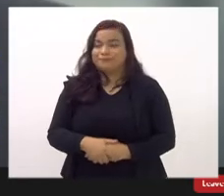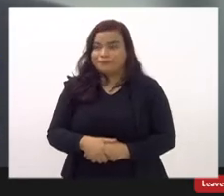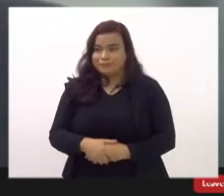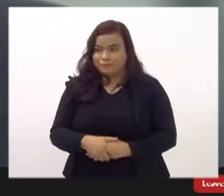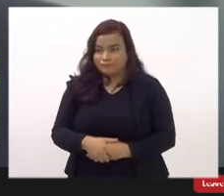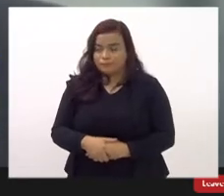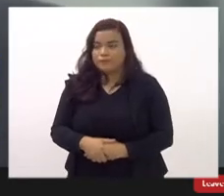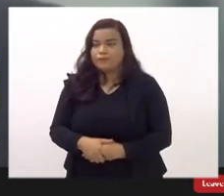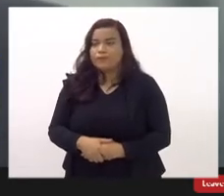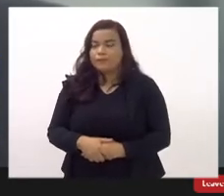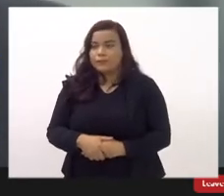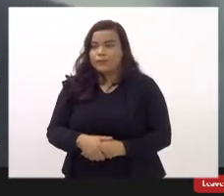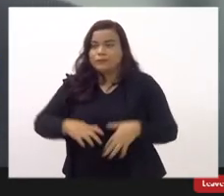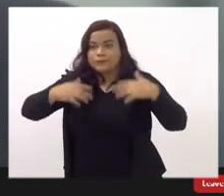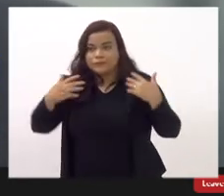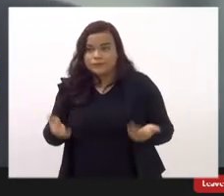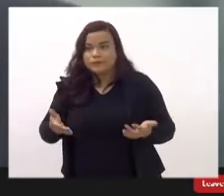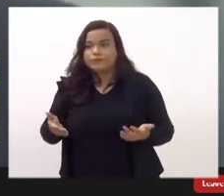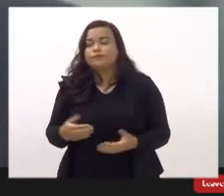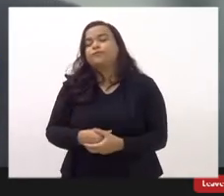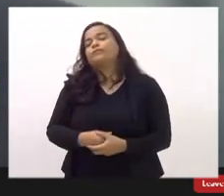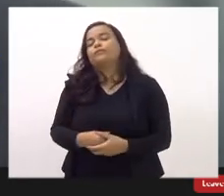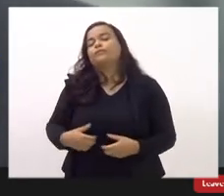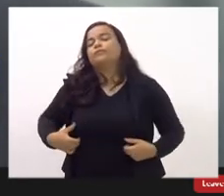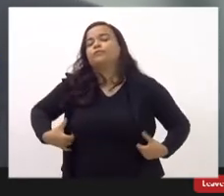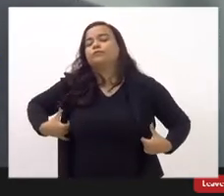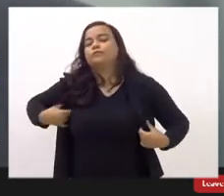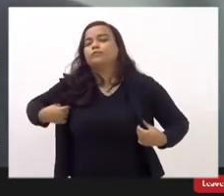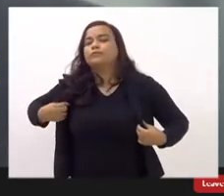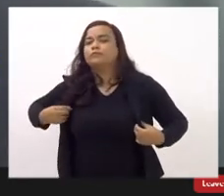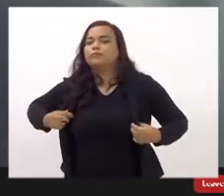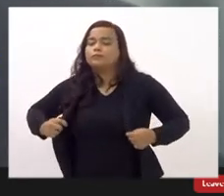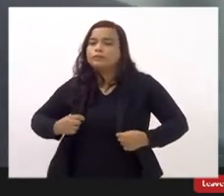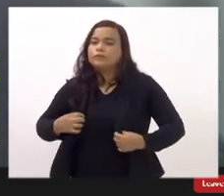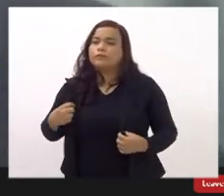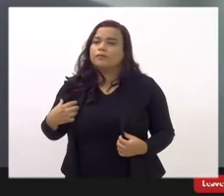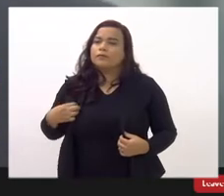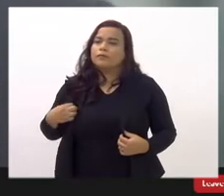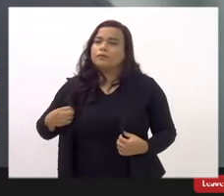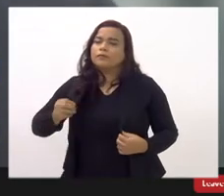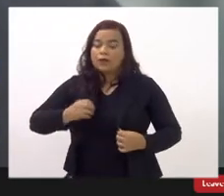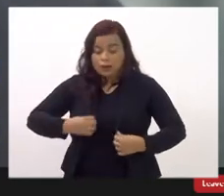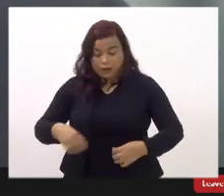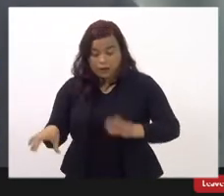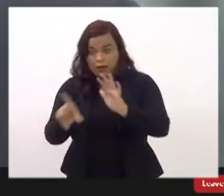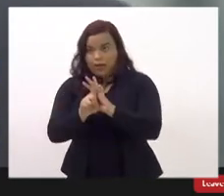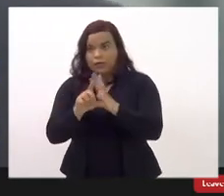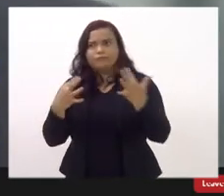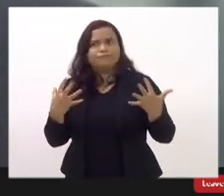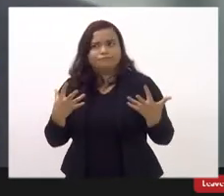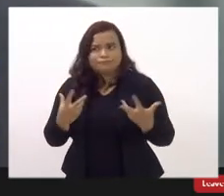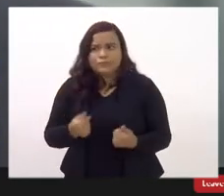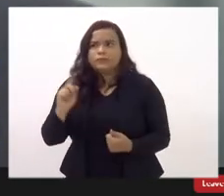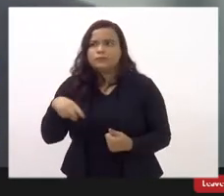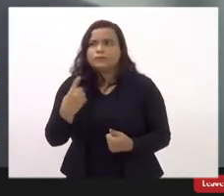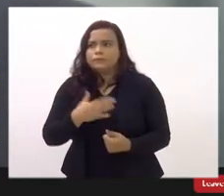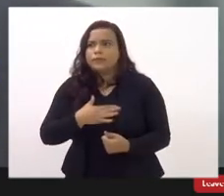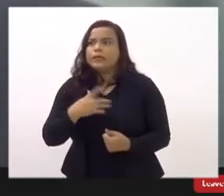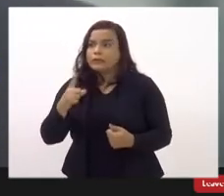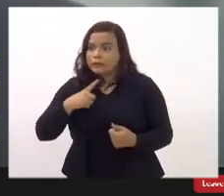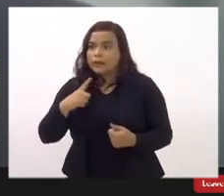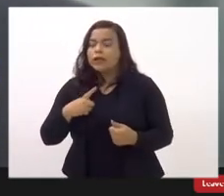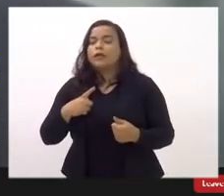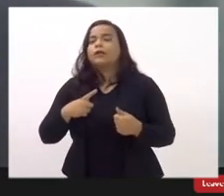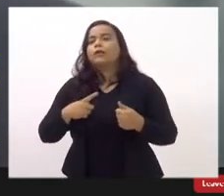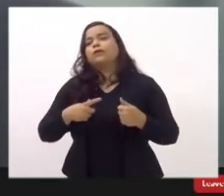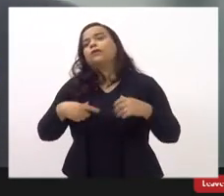escola. Então, para nós, a lei é muito bem-vinda, ela tem esse caráter interpretativo,